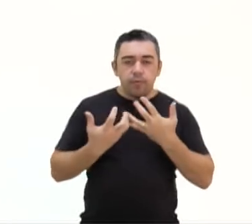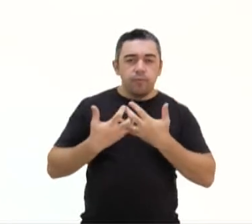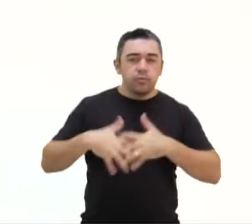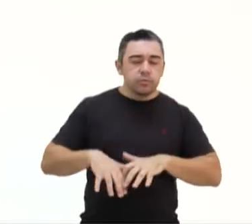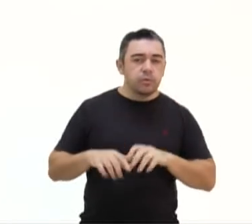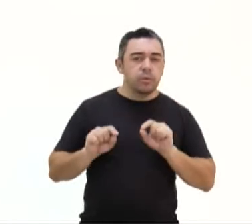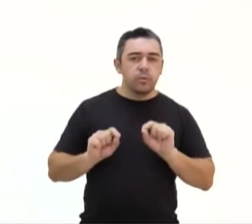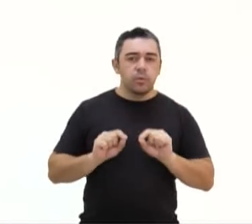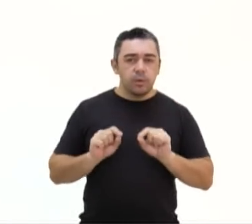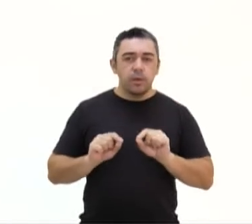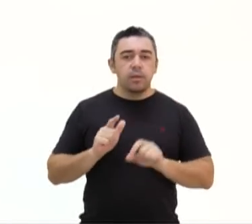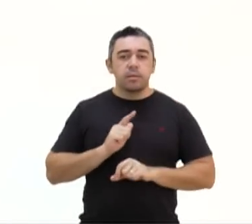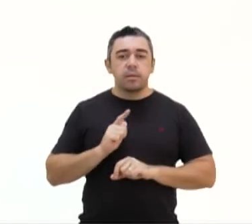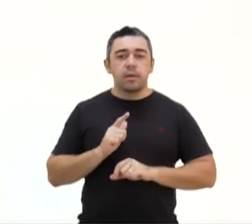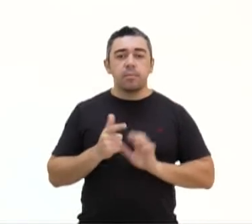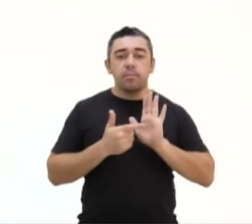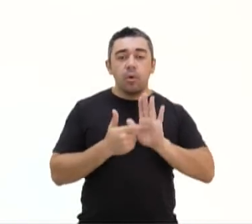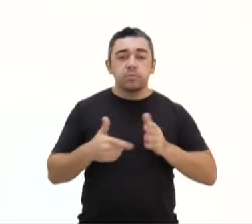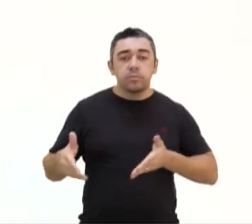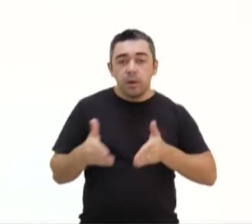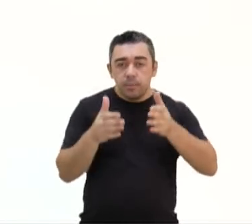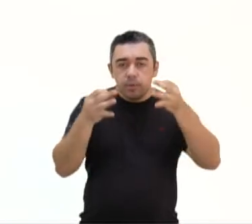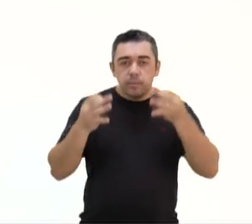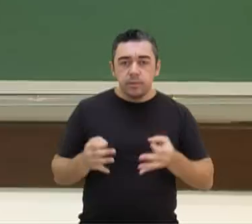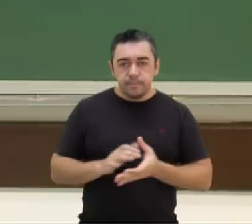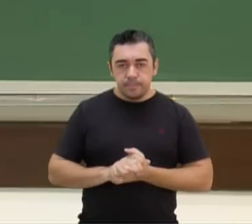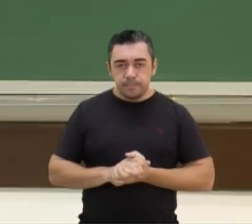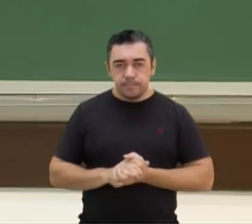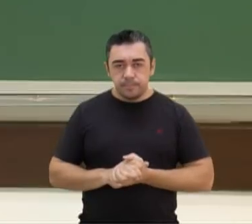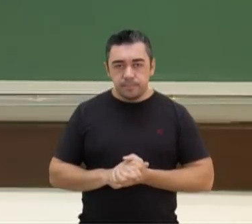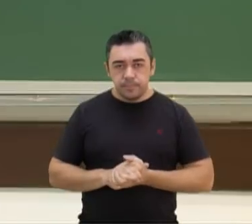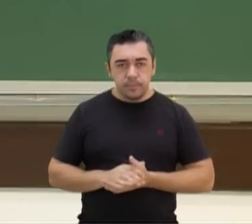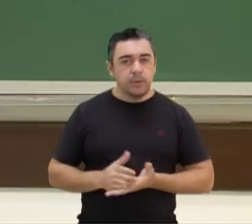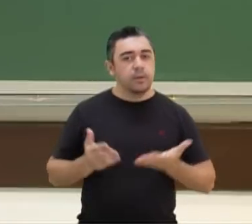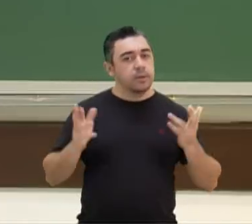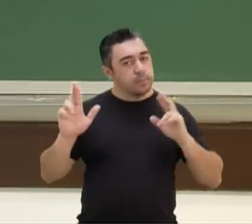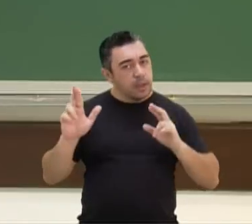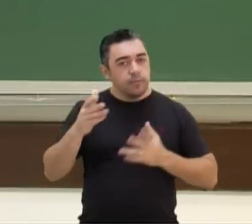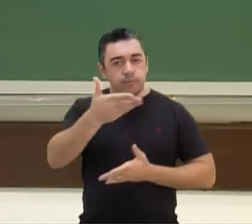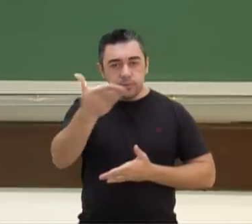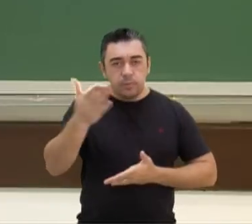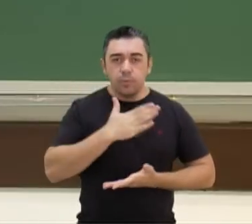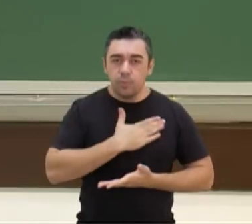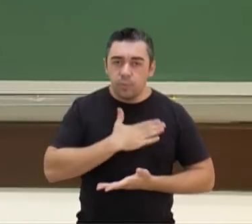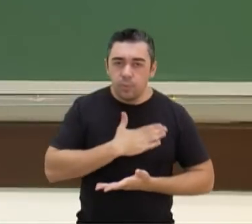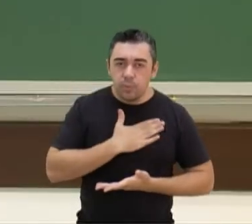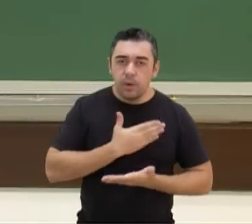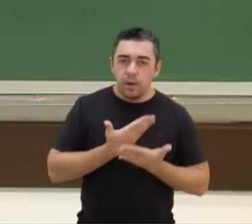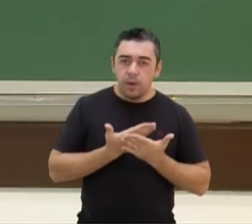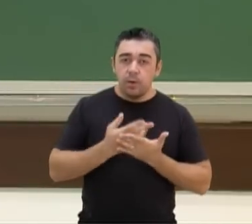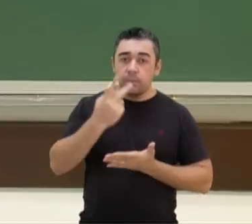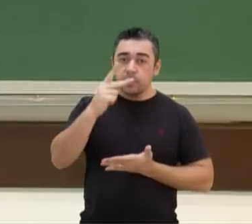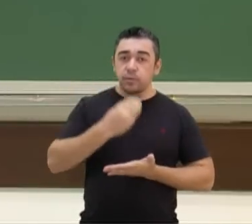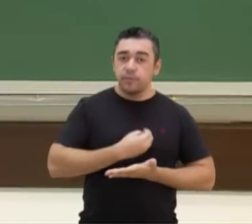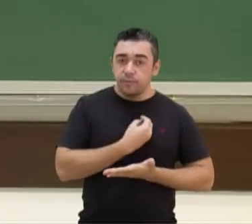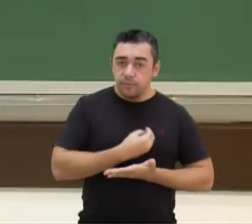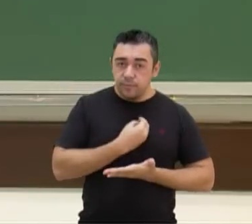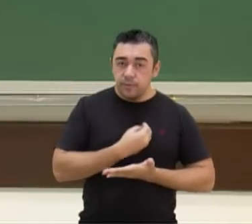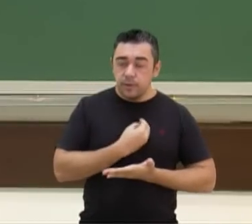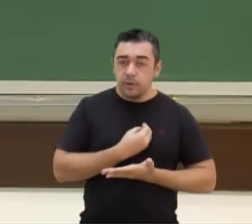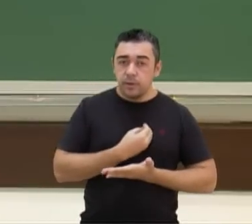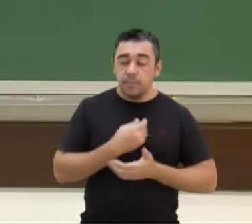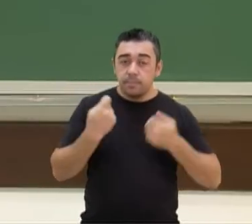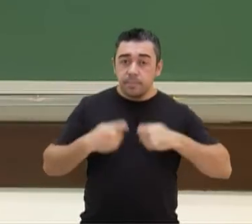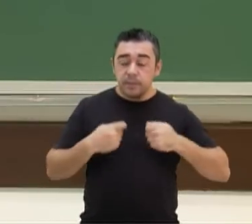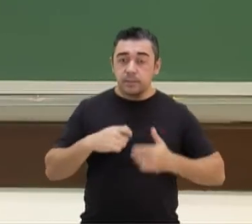de apontar um caminho. Bom, espero que vocês tenham gostado dessa aula e que levem para a sua vida. É preciso